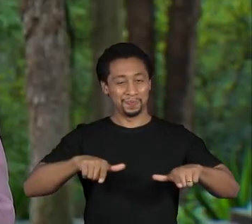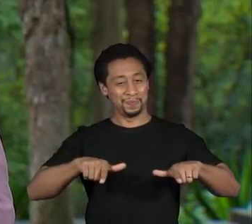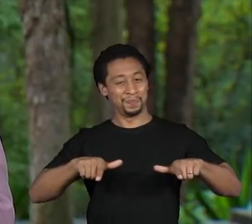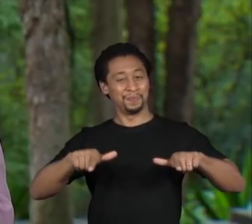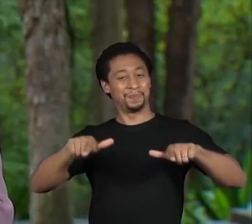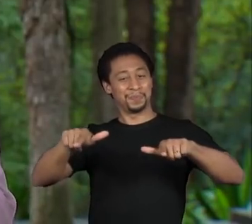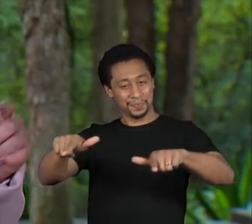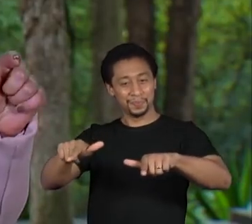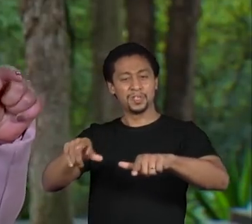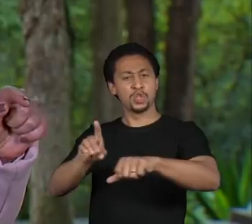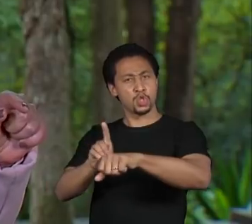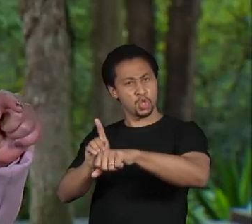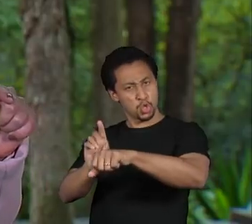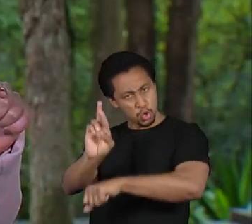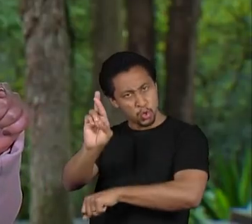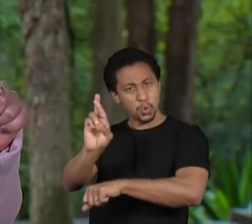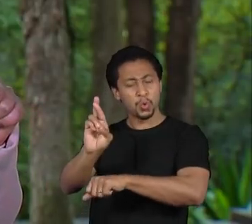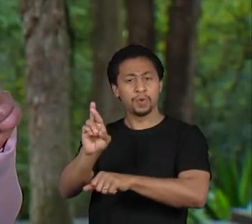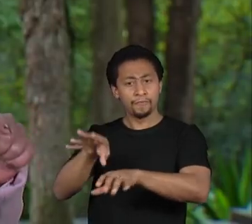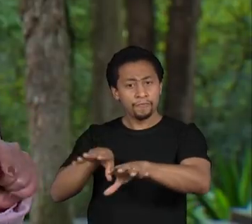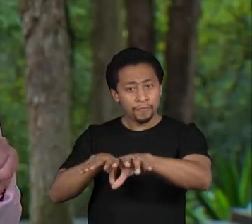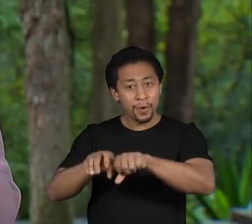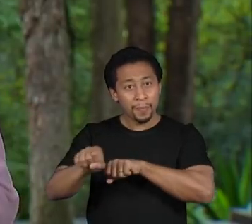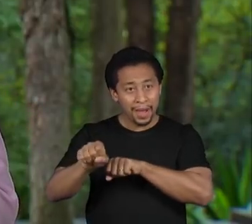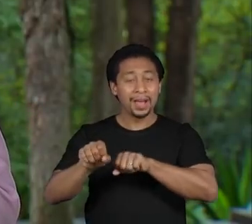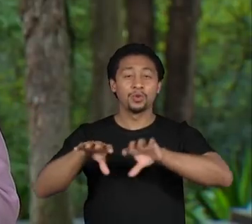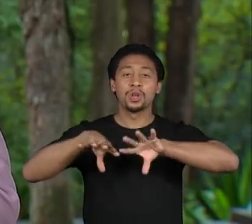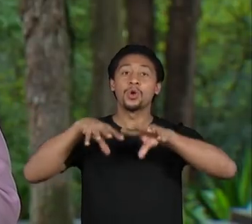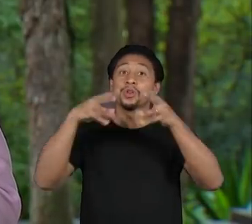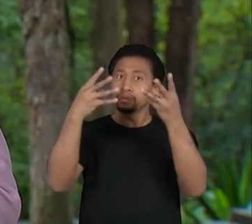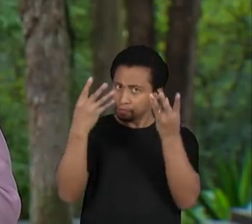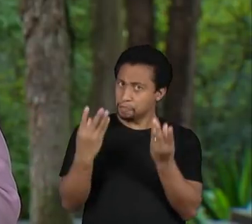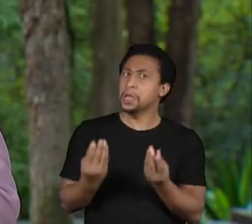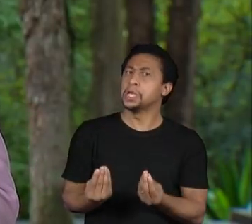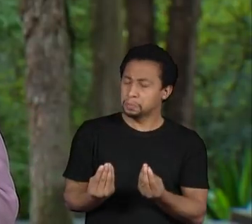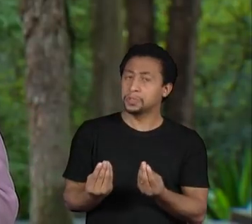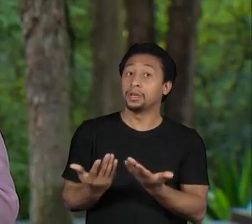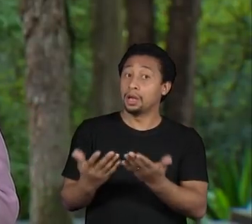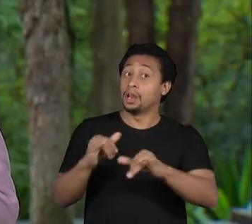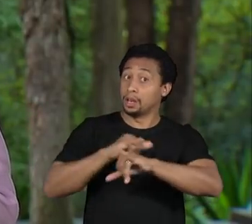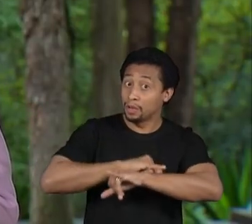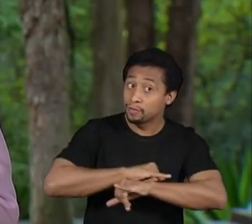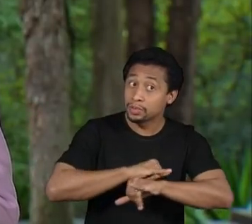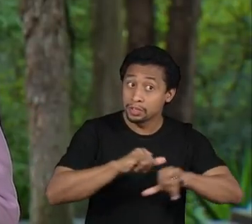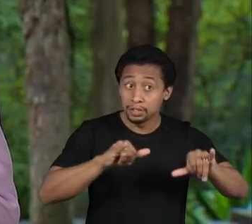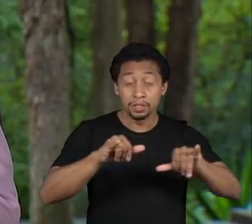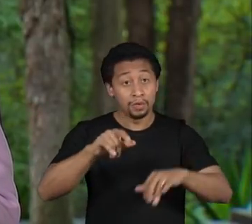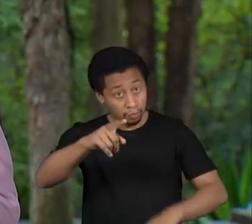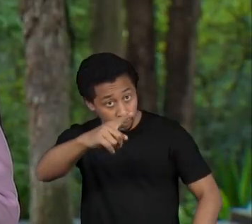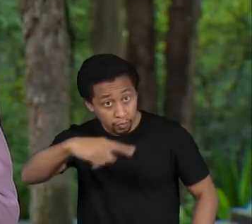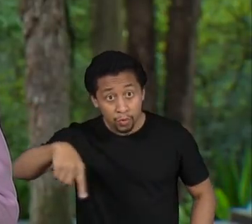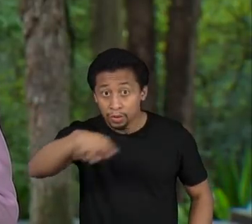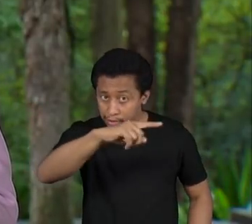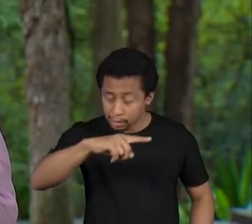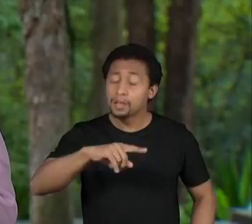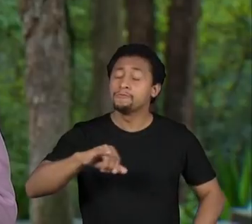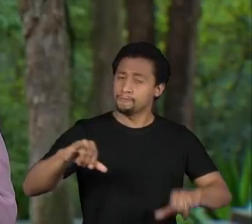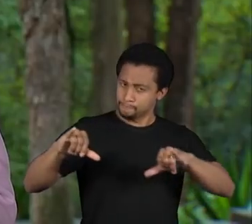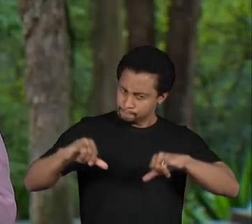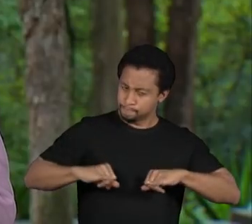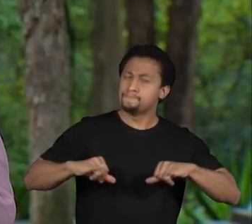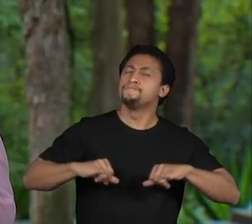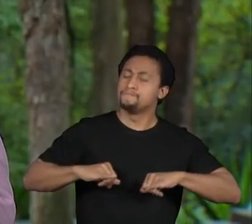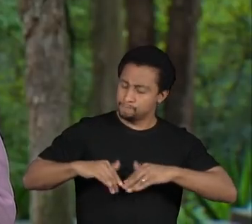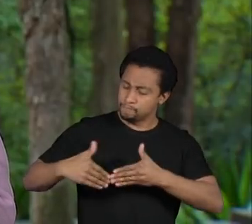da Unifesp, integrante da Academia Brasileira de Ciências, alerta: todos nós vamos sofrer com